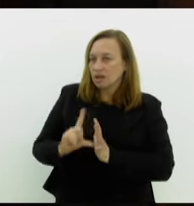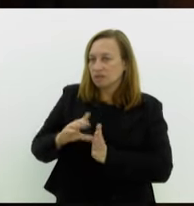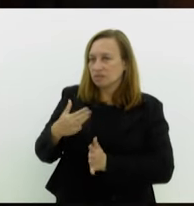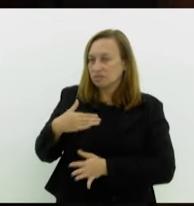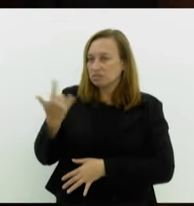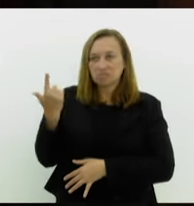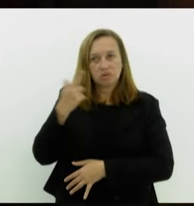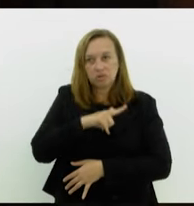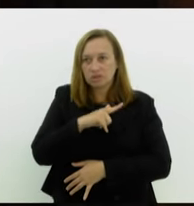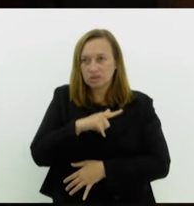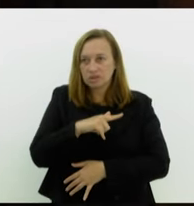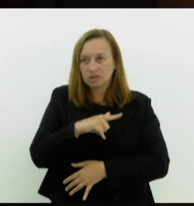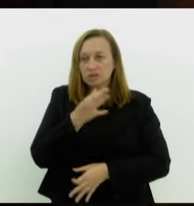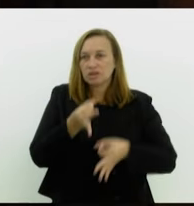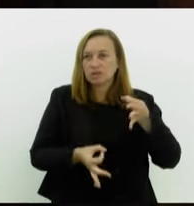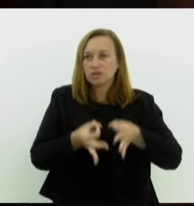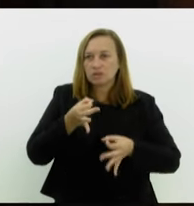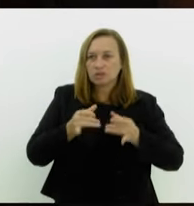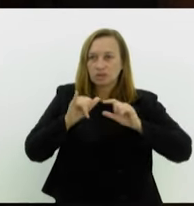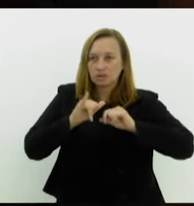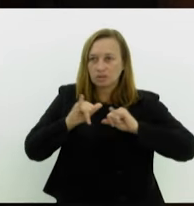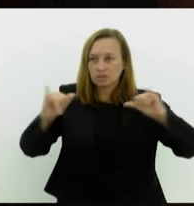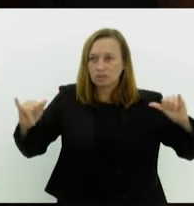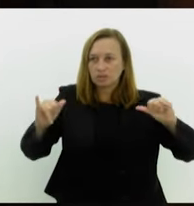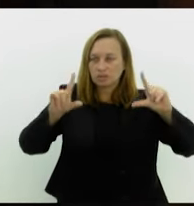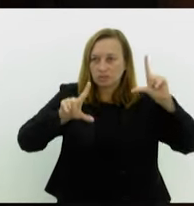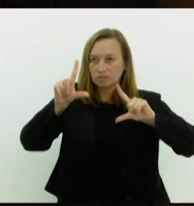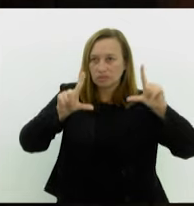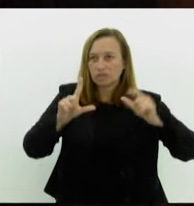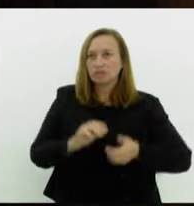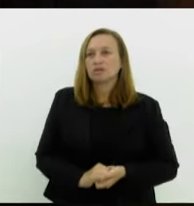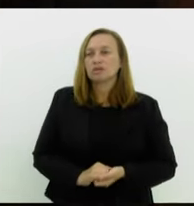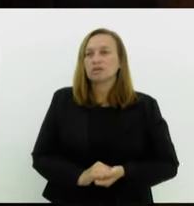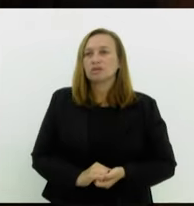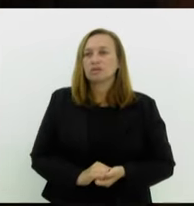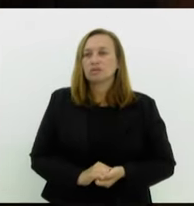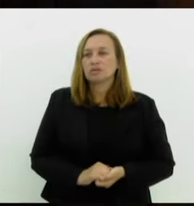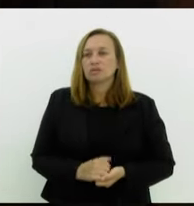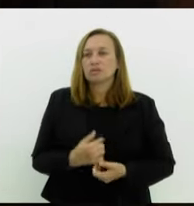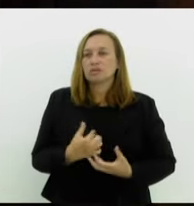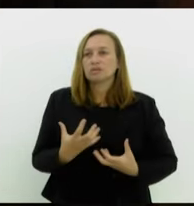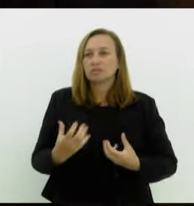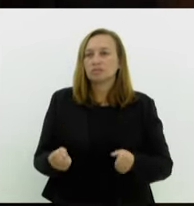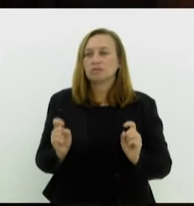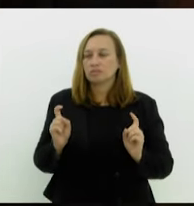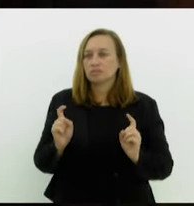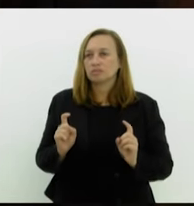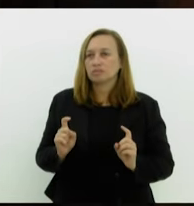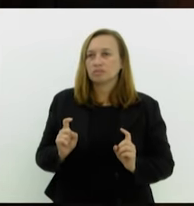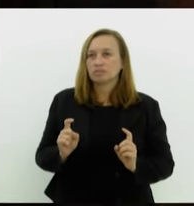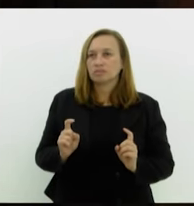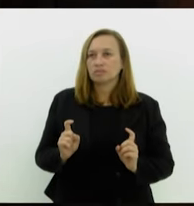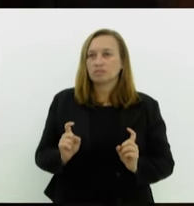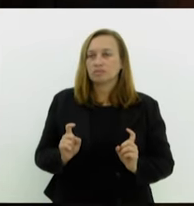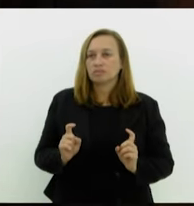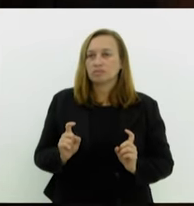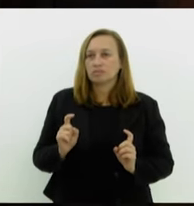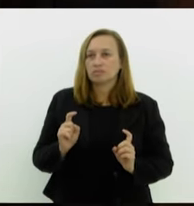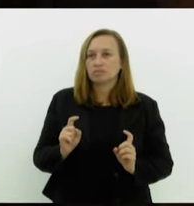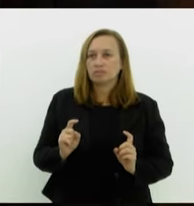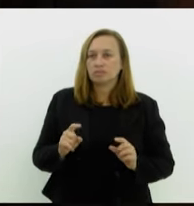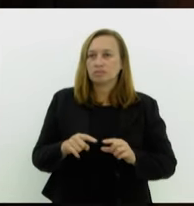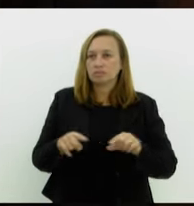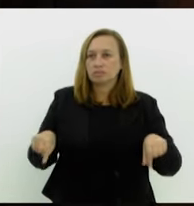ser juí da propaganda eleição presidencial eu recebi no meu gabinete as meninas do